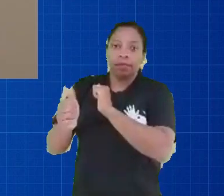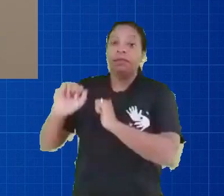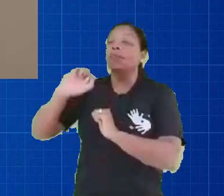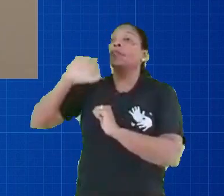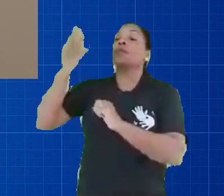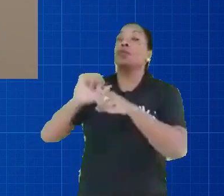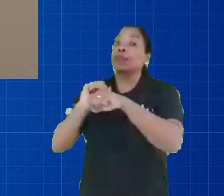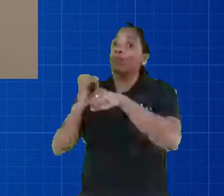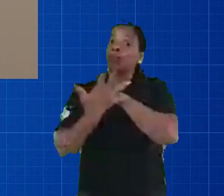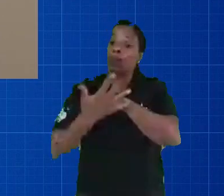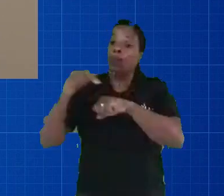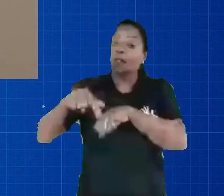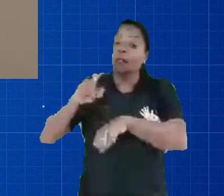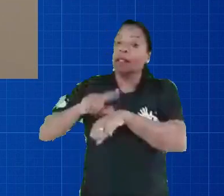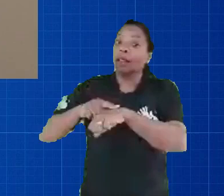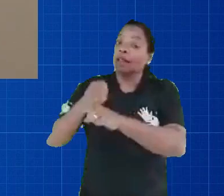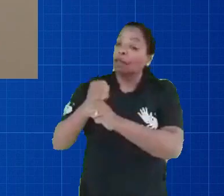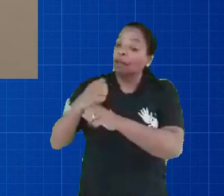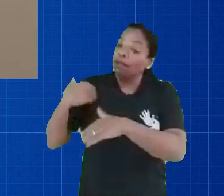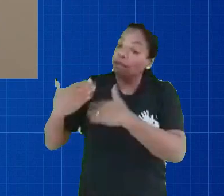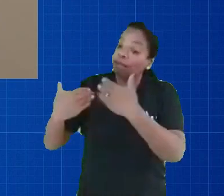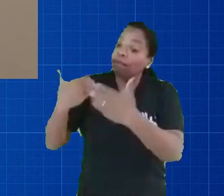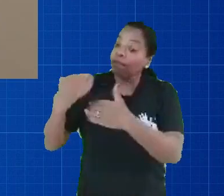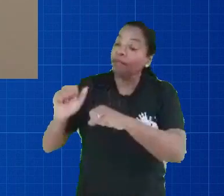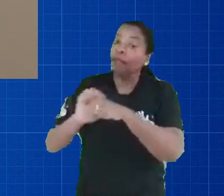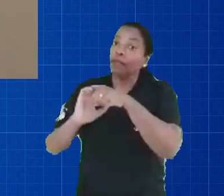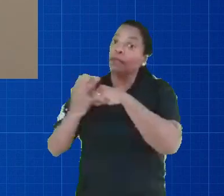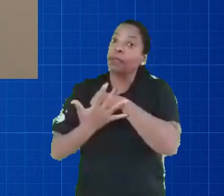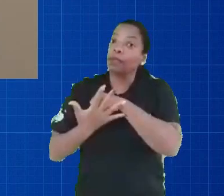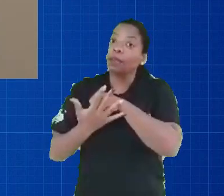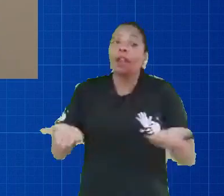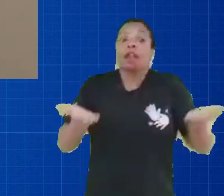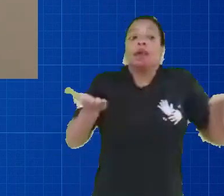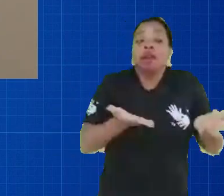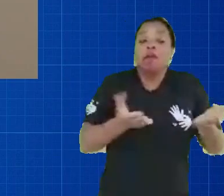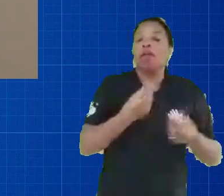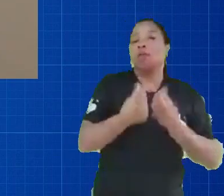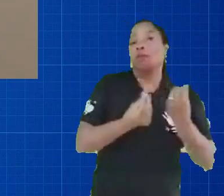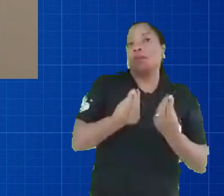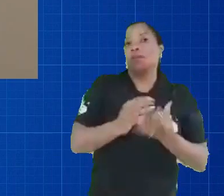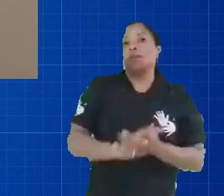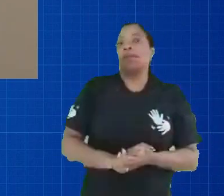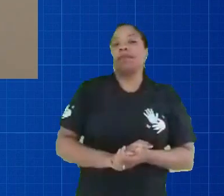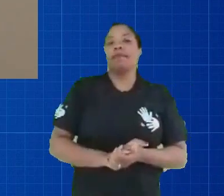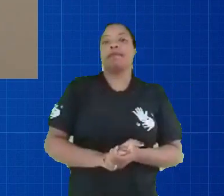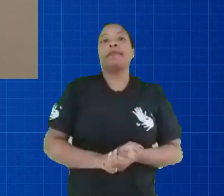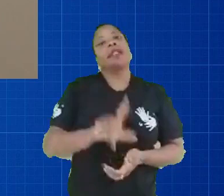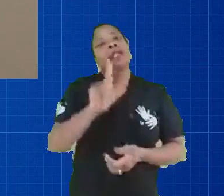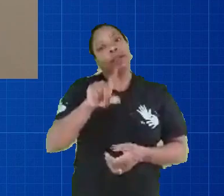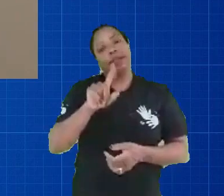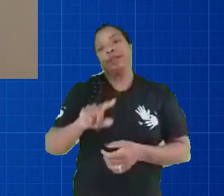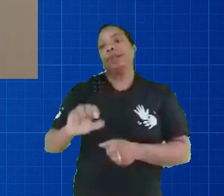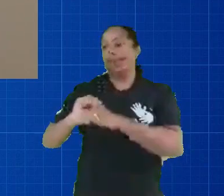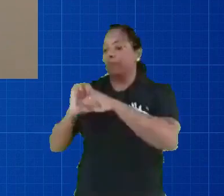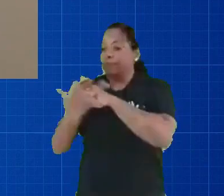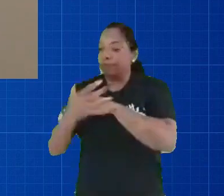pandemia. A pandemia foi uma quebra, sim, mas também, ao mesmo tempo, ela trouxe à tona a importância da